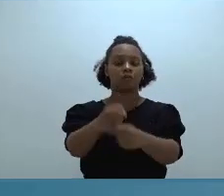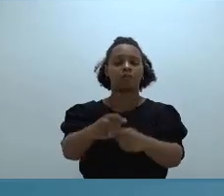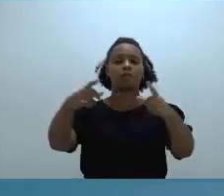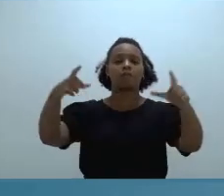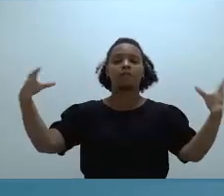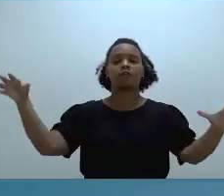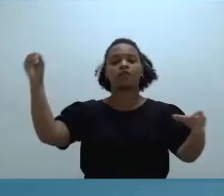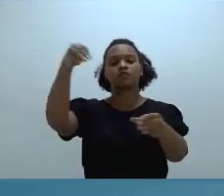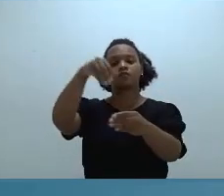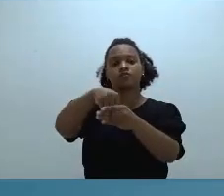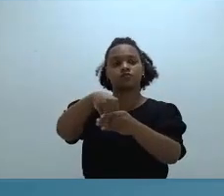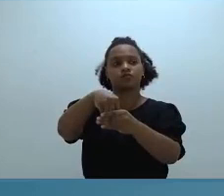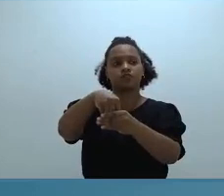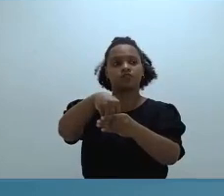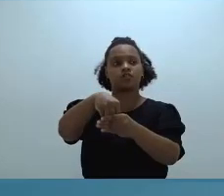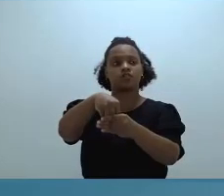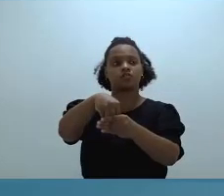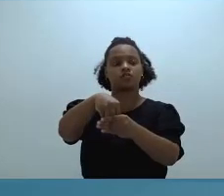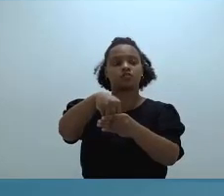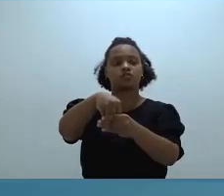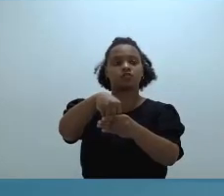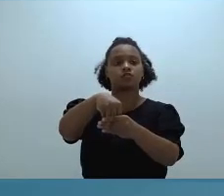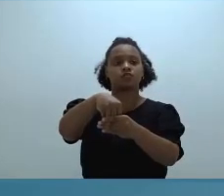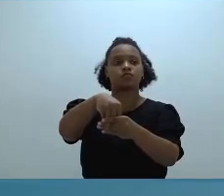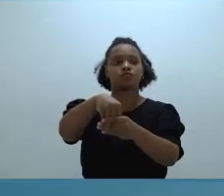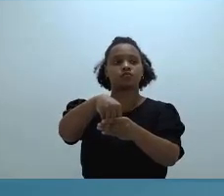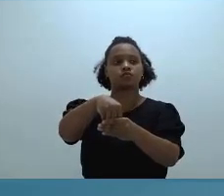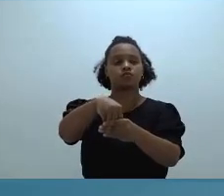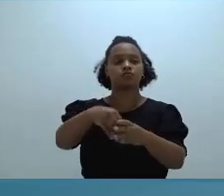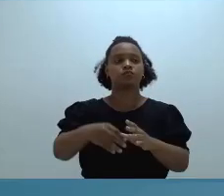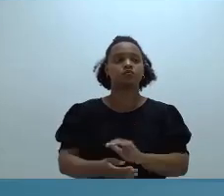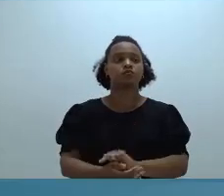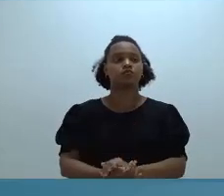maioria, programa o resultado